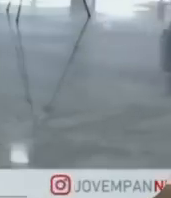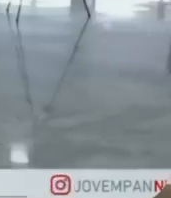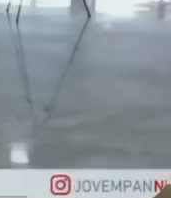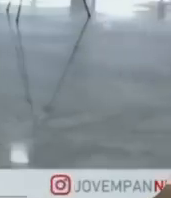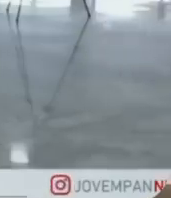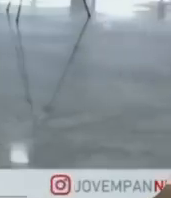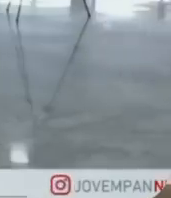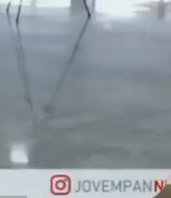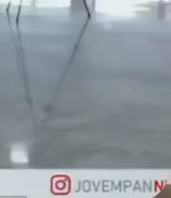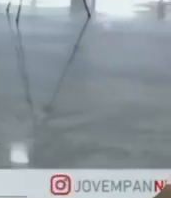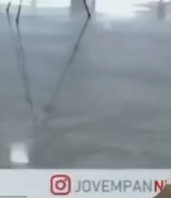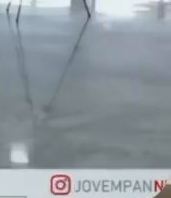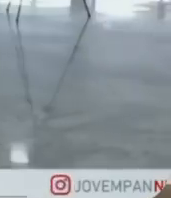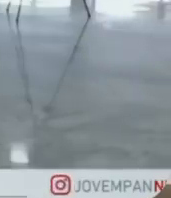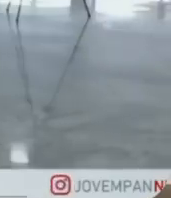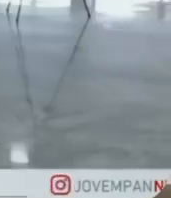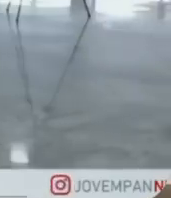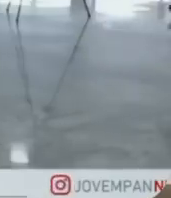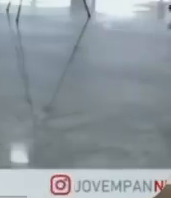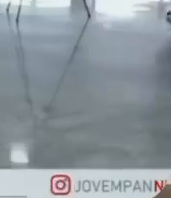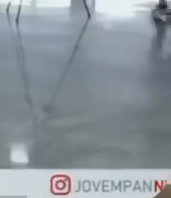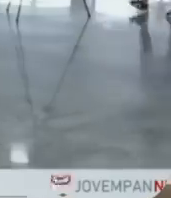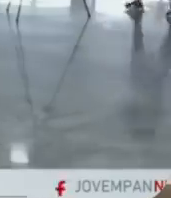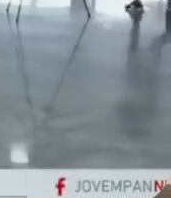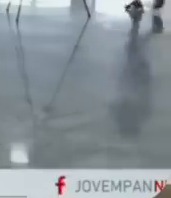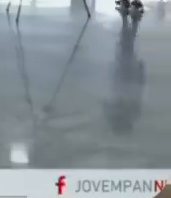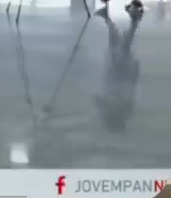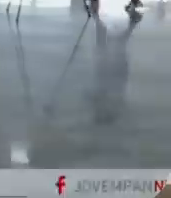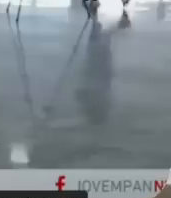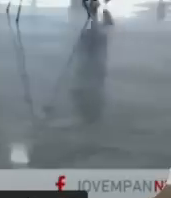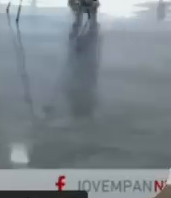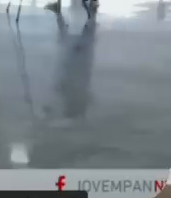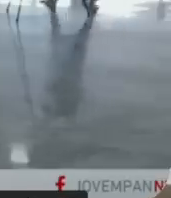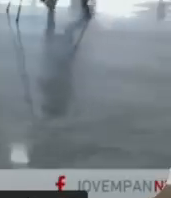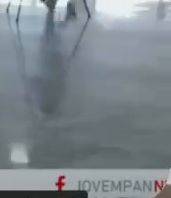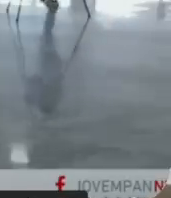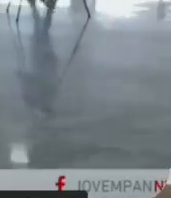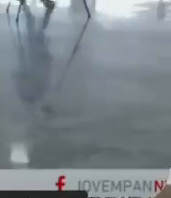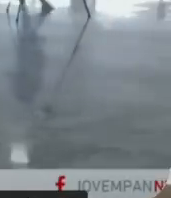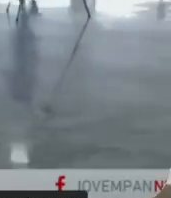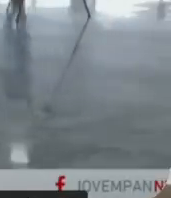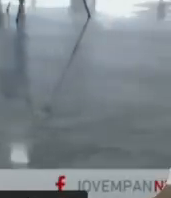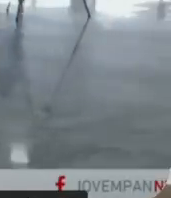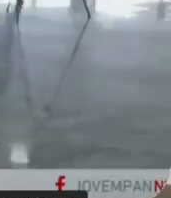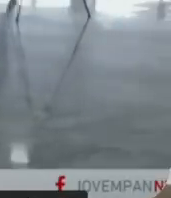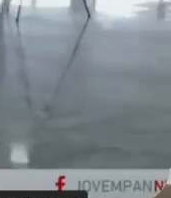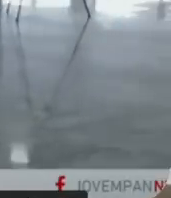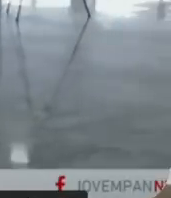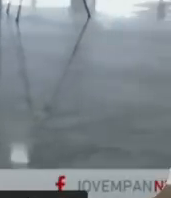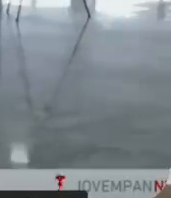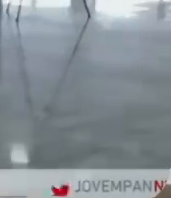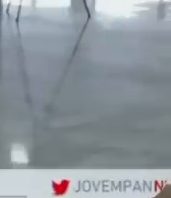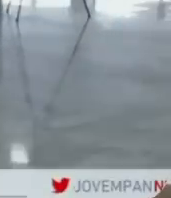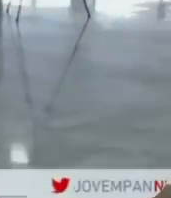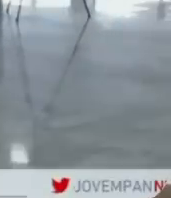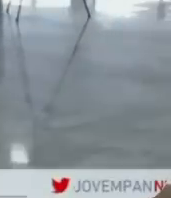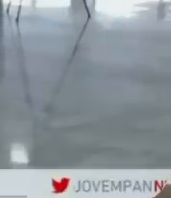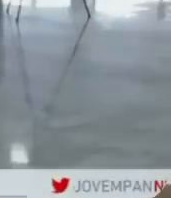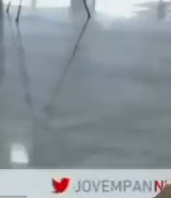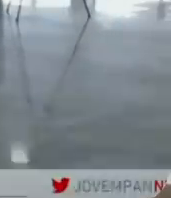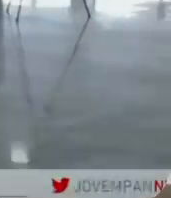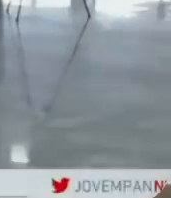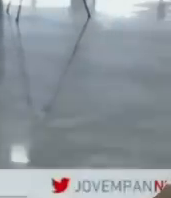O presidente da Andifes, Ricardo Fonseca, fez questão de lembrar, colocar o posicionamento dele, que as universidades,